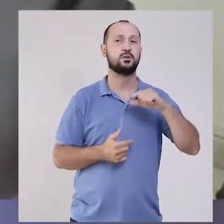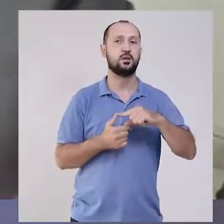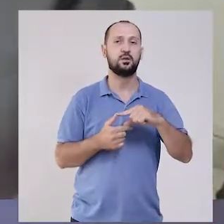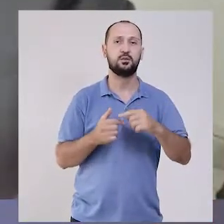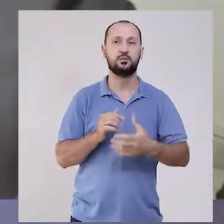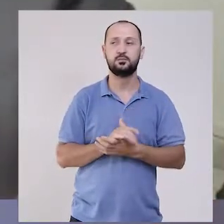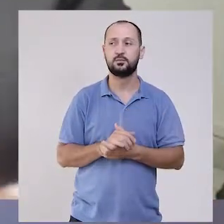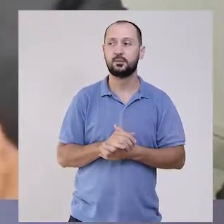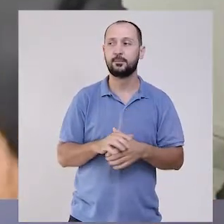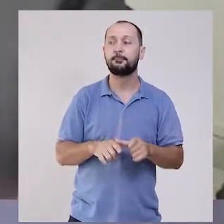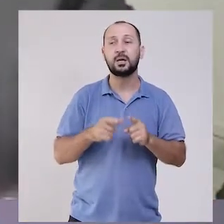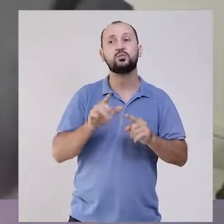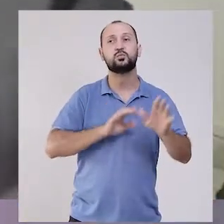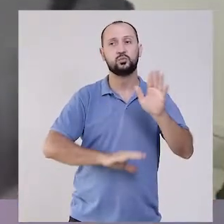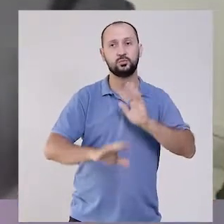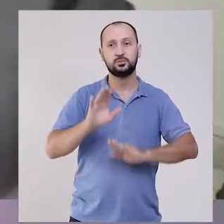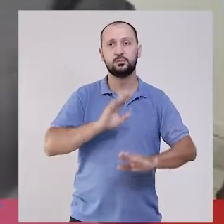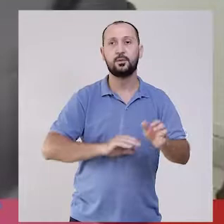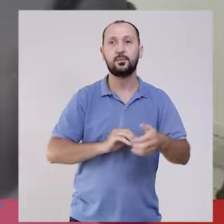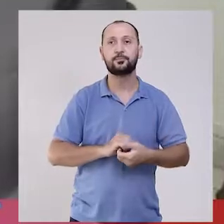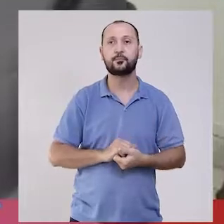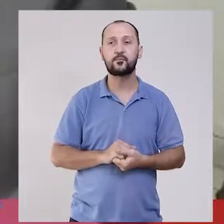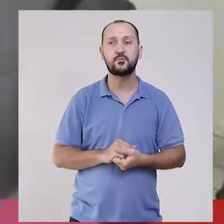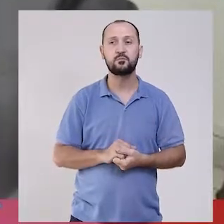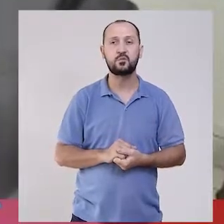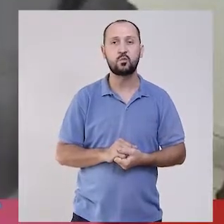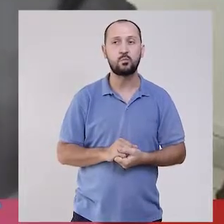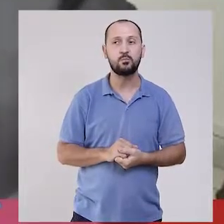isolado, sabe? Mas com cuidados.